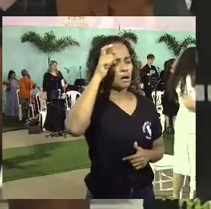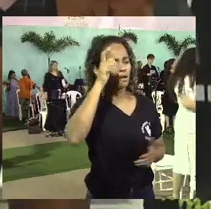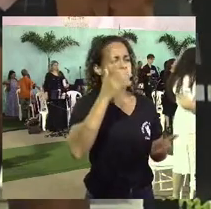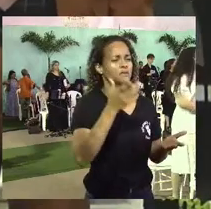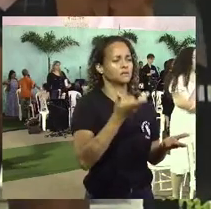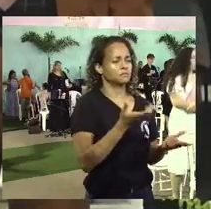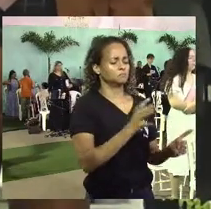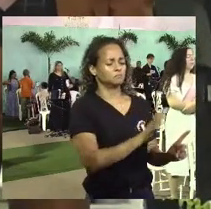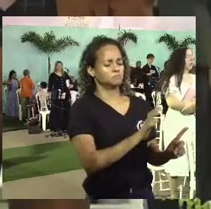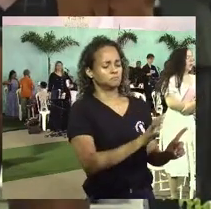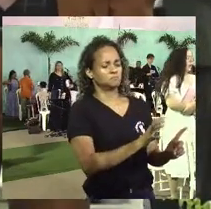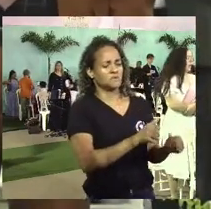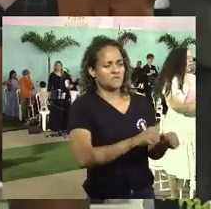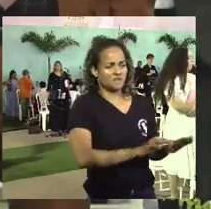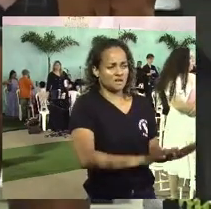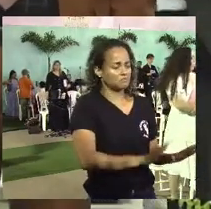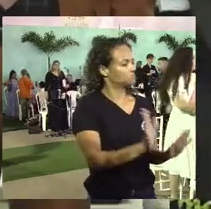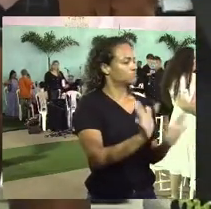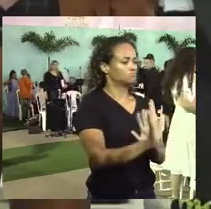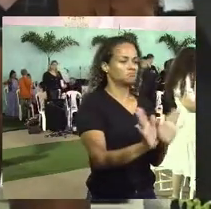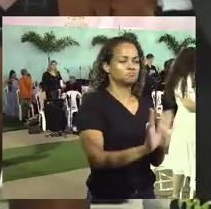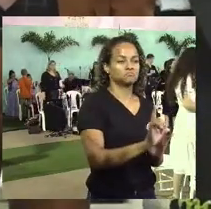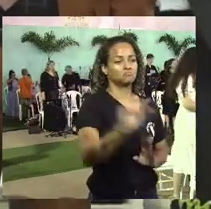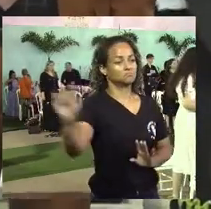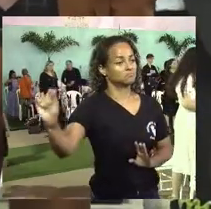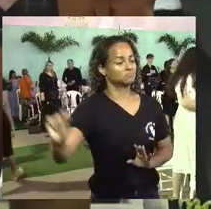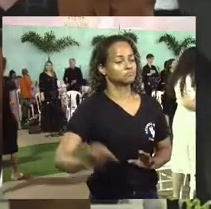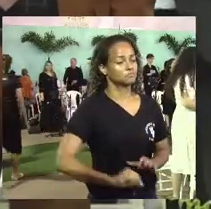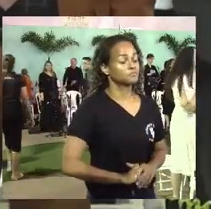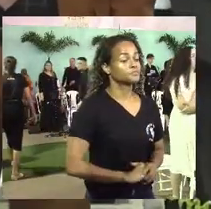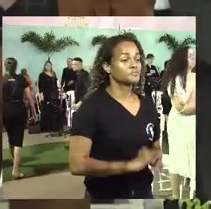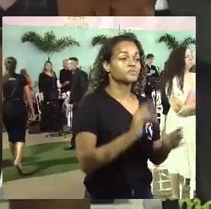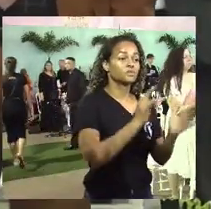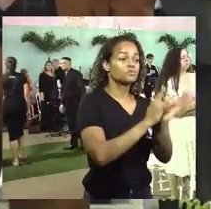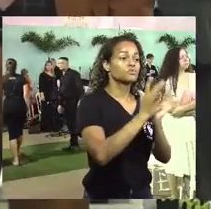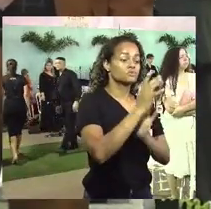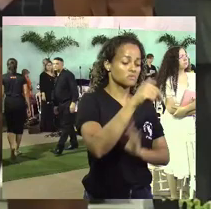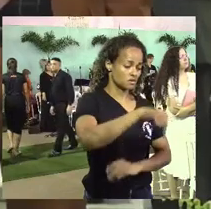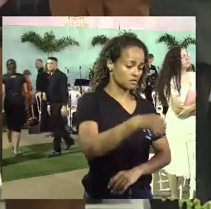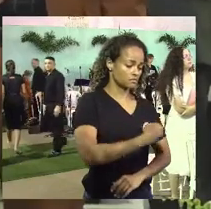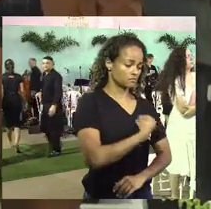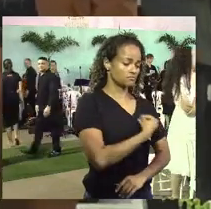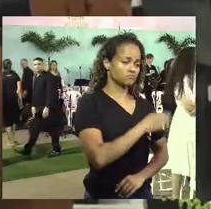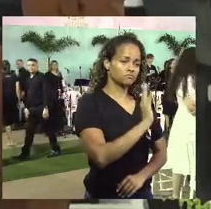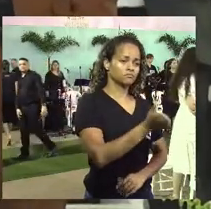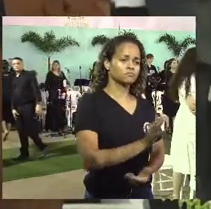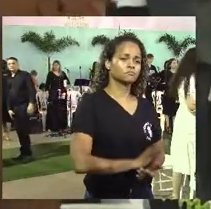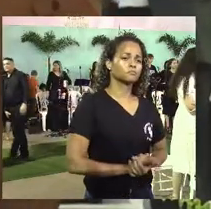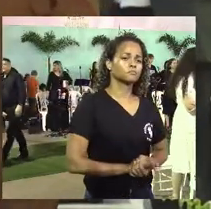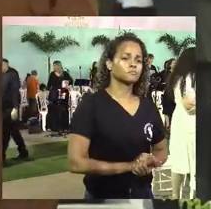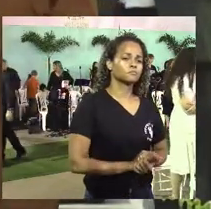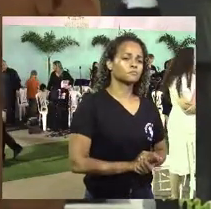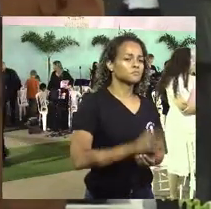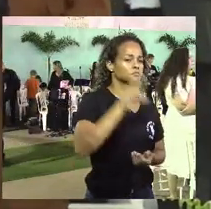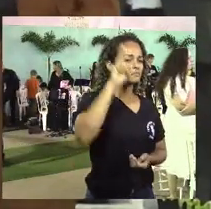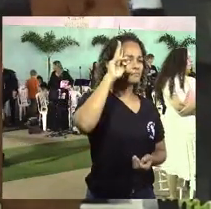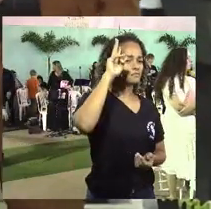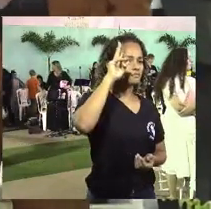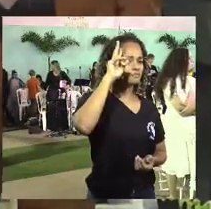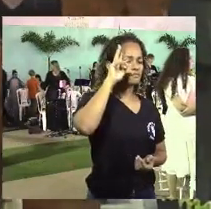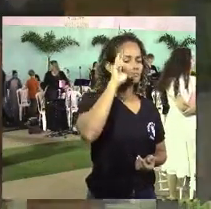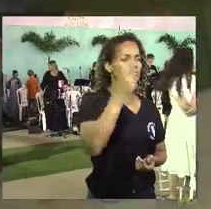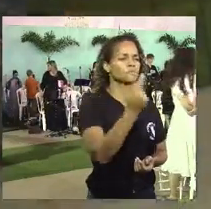capaz de ficar em pé e Jesus já está neste lugar desde segunda-feira